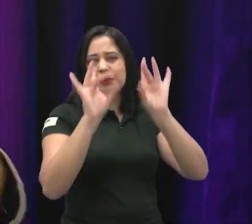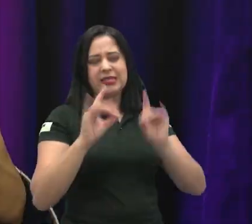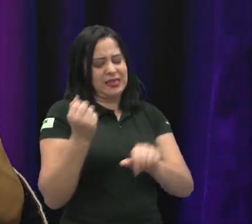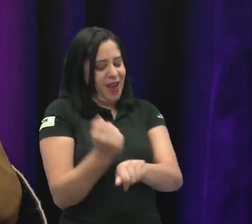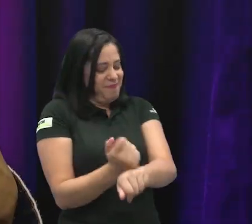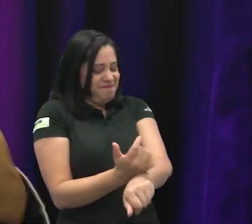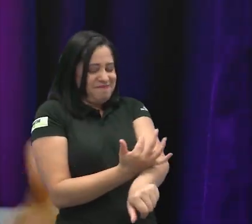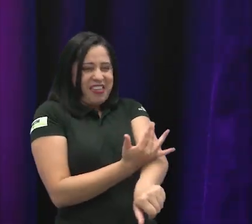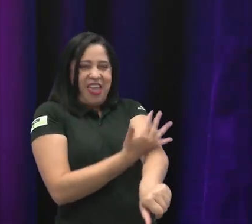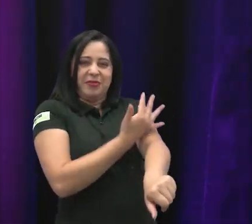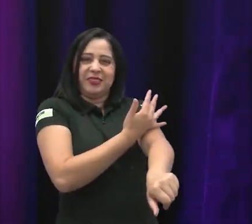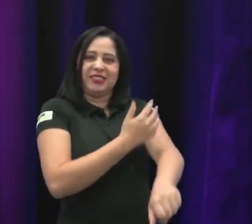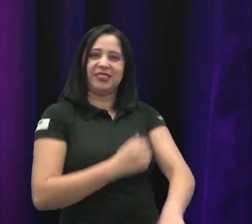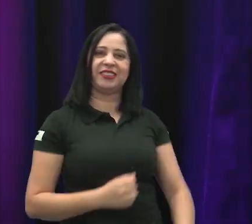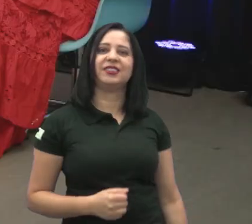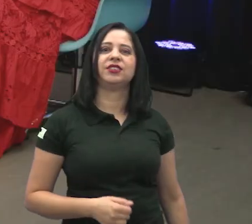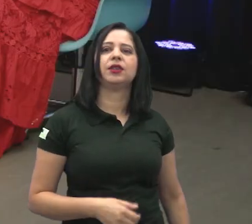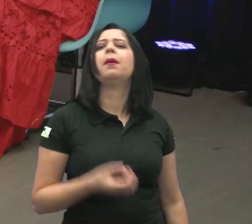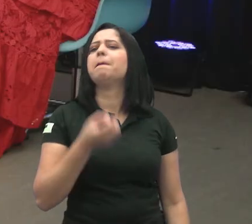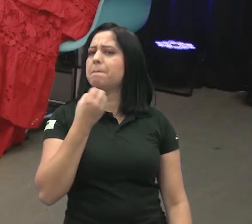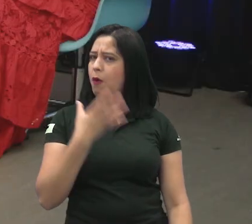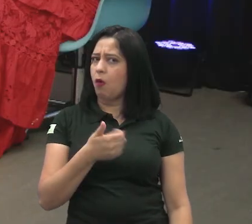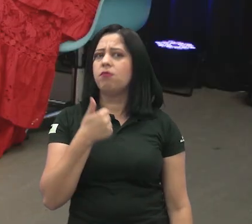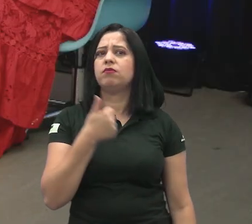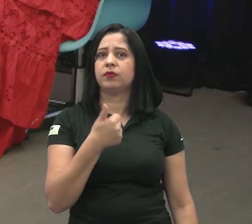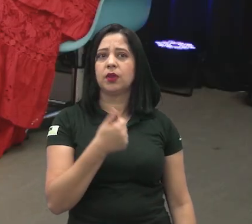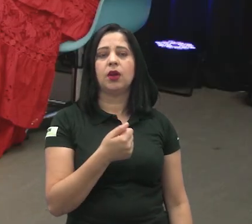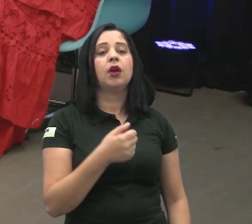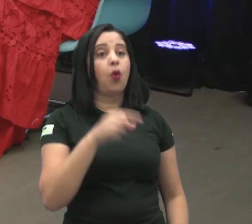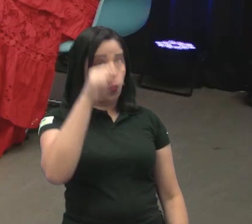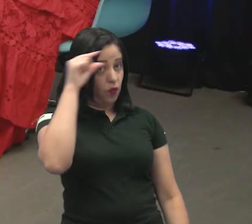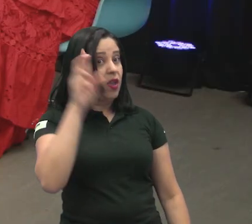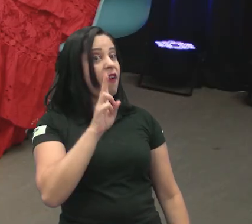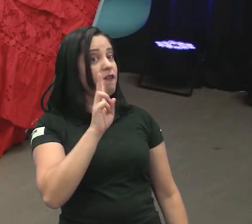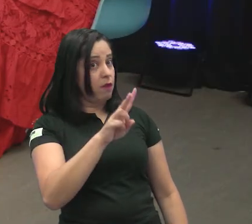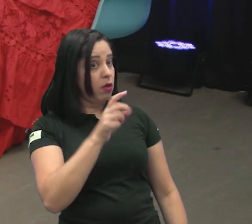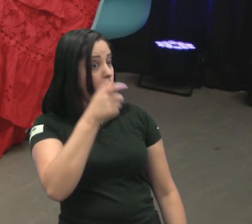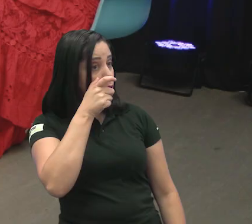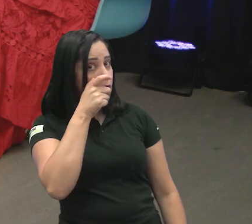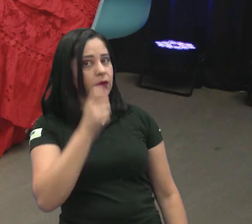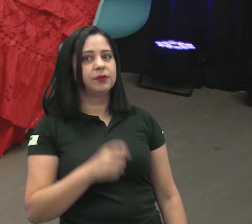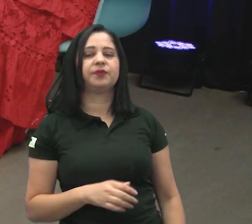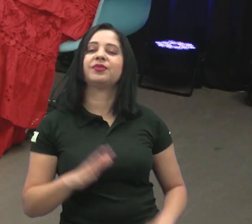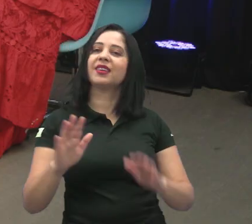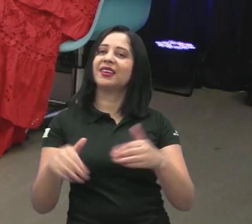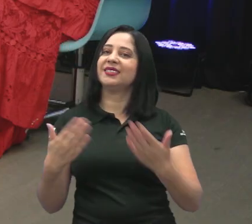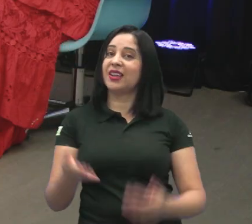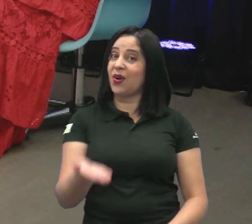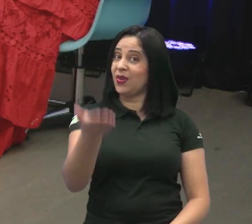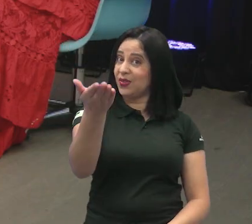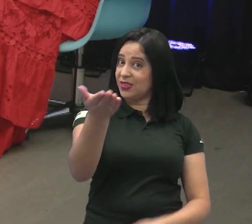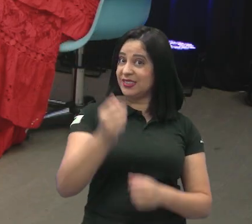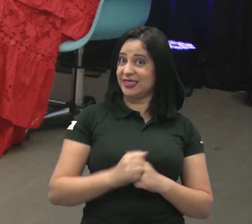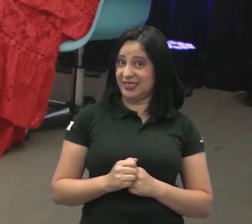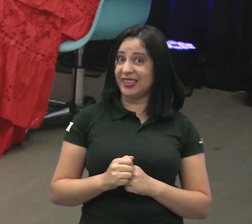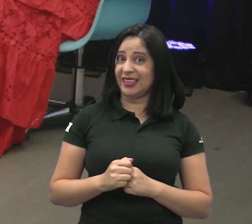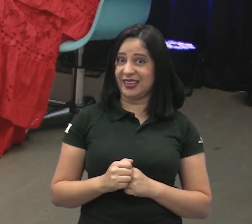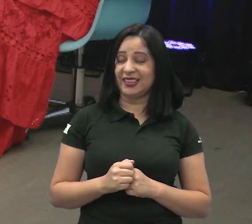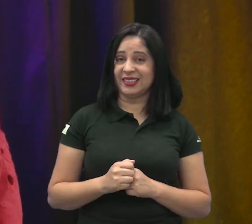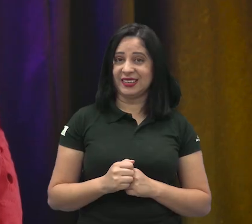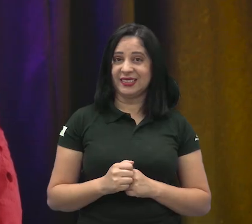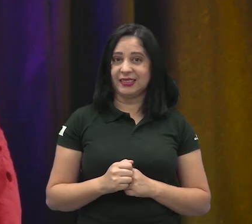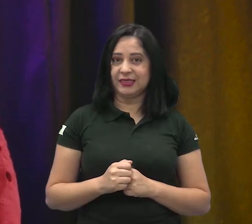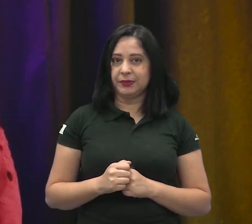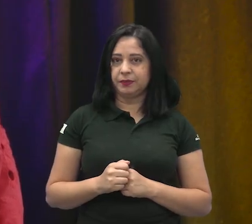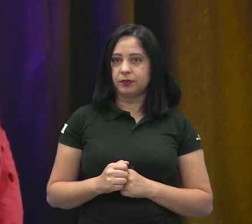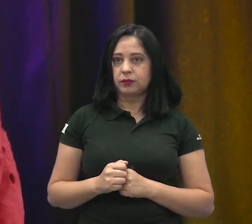assim, emocionante, vamos dizer assim. Todo mundo se emocionou, né? Vera viu. Que bom. Então fica o convite para você ir lá,